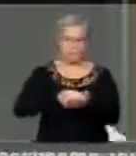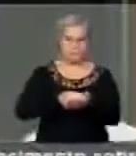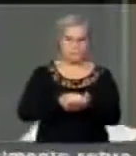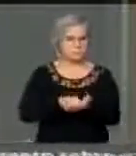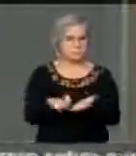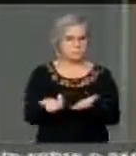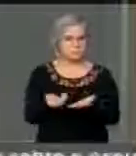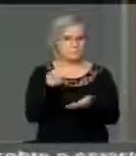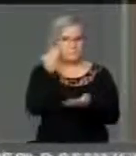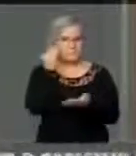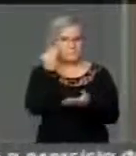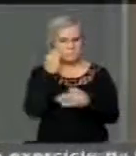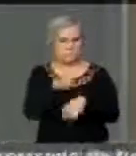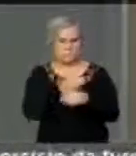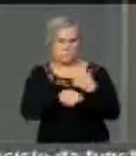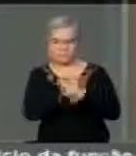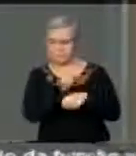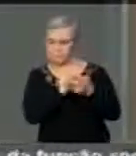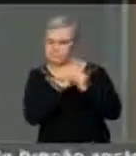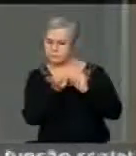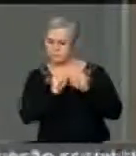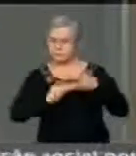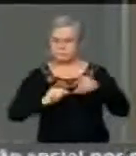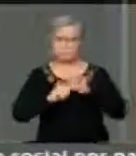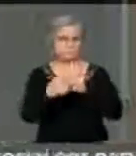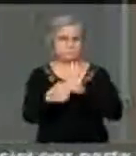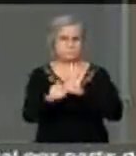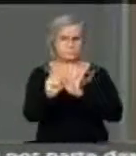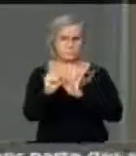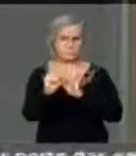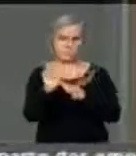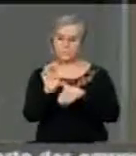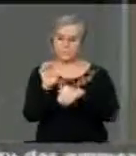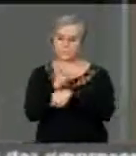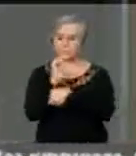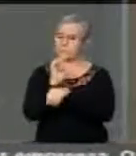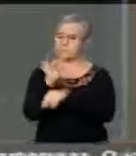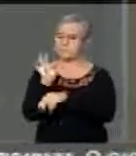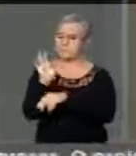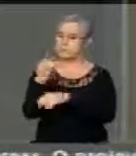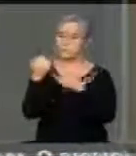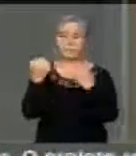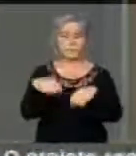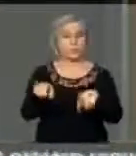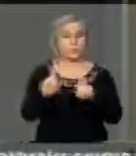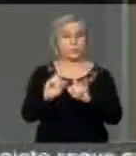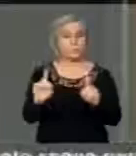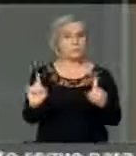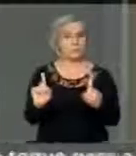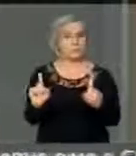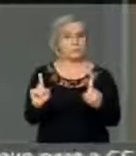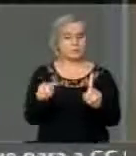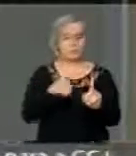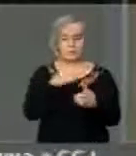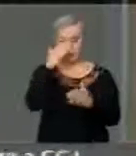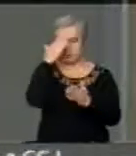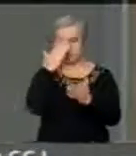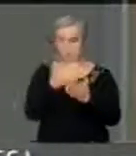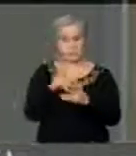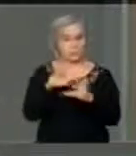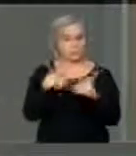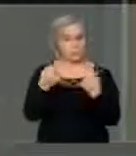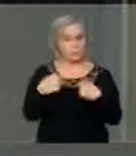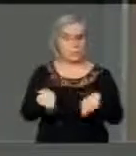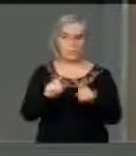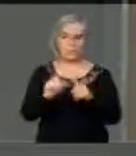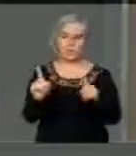de manobra administrativa. O Tocantins não precisa e tenho a certeza que não precisará durante